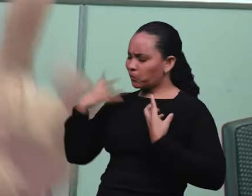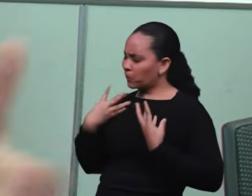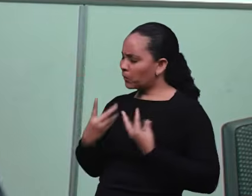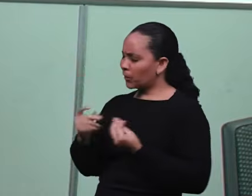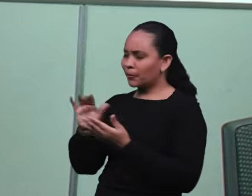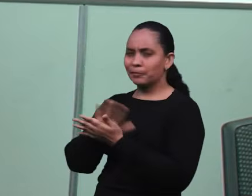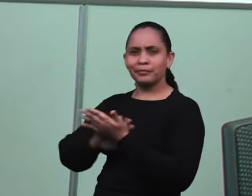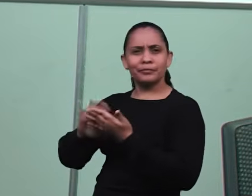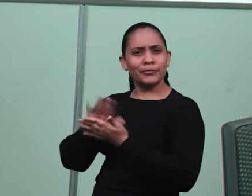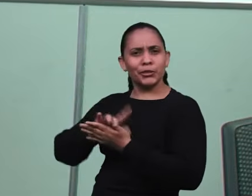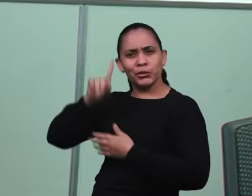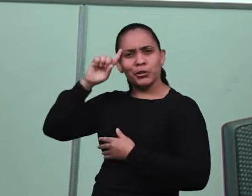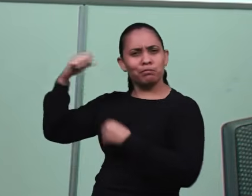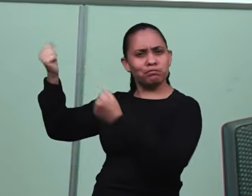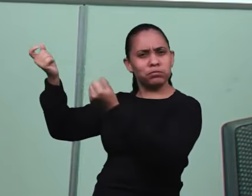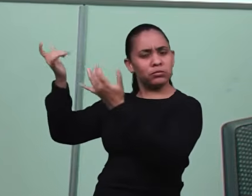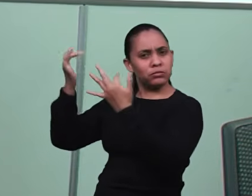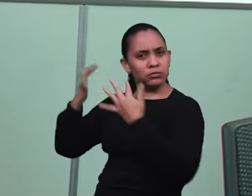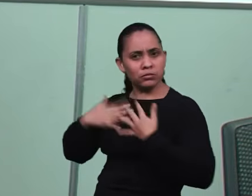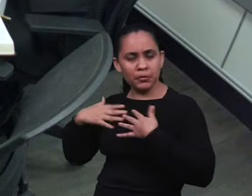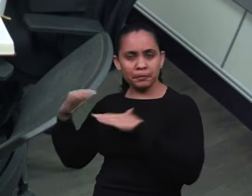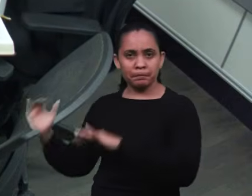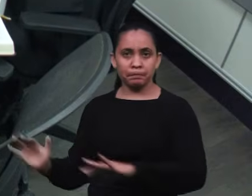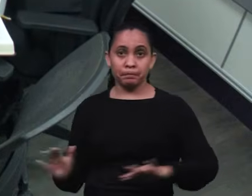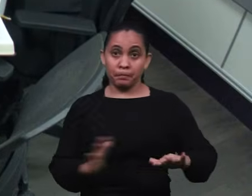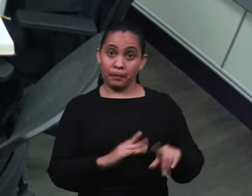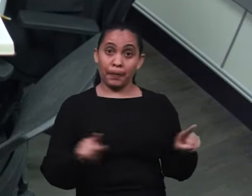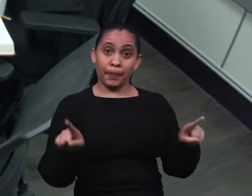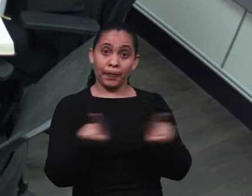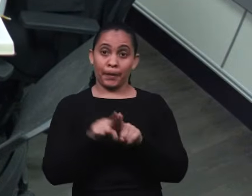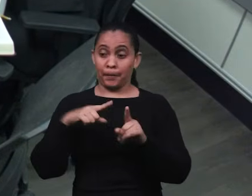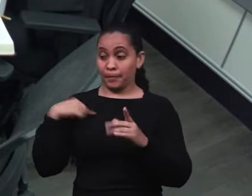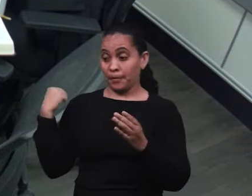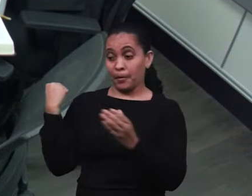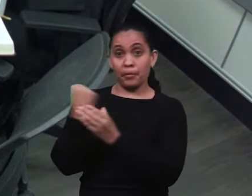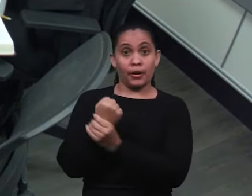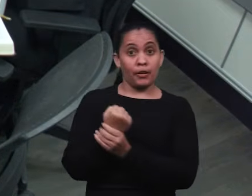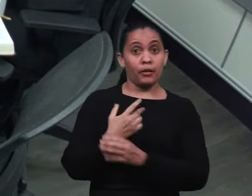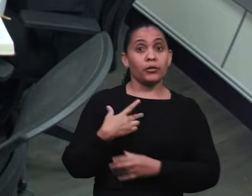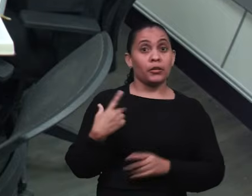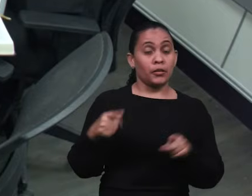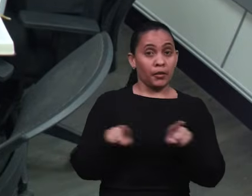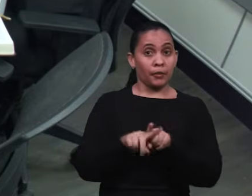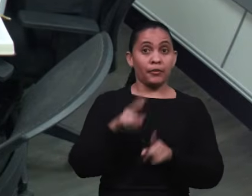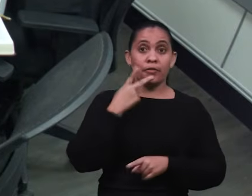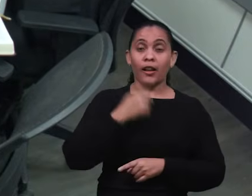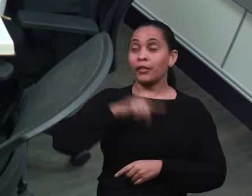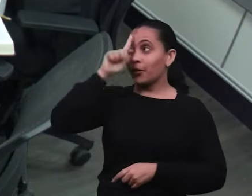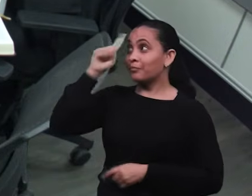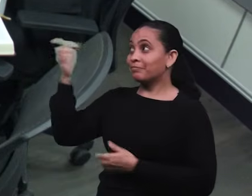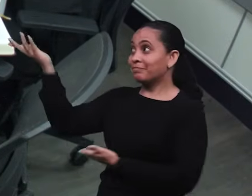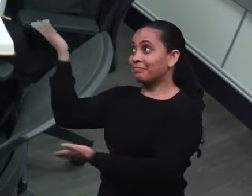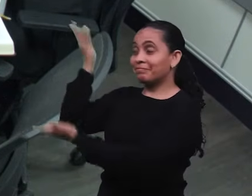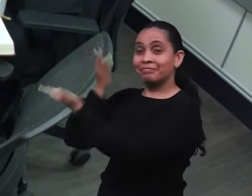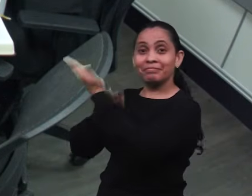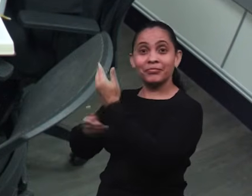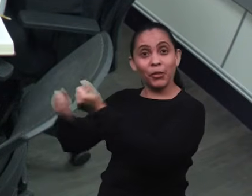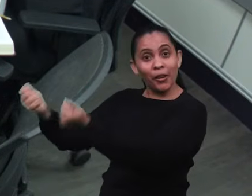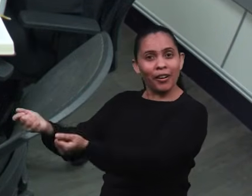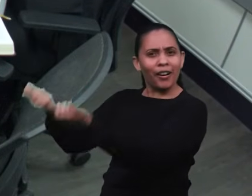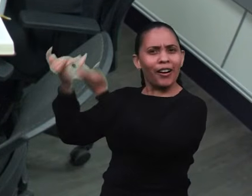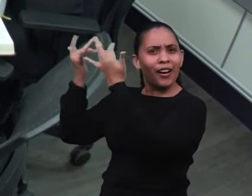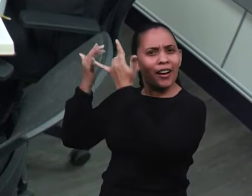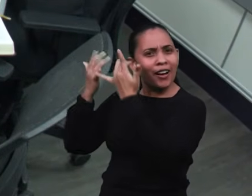e prosperado a nossa vida a cada dia. Isso, a palavra de Deus diz que Abraão, né, tudo aquilo que ele ganhou do Senhor, né, que deu a